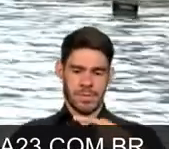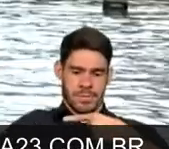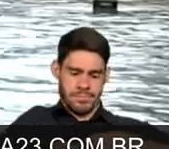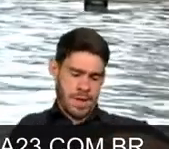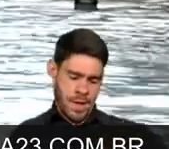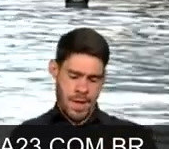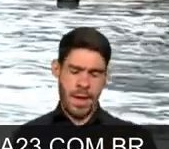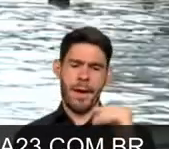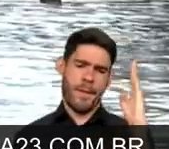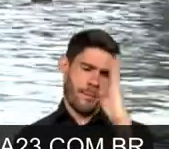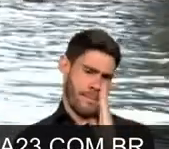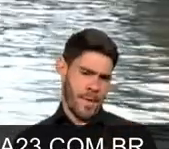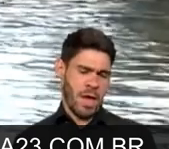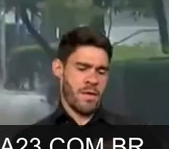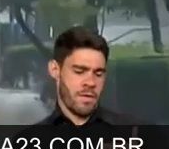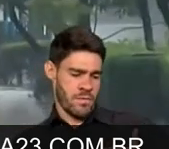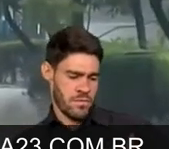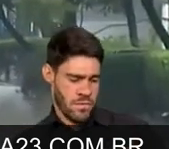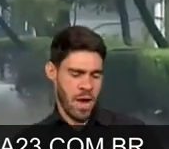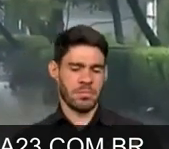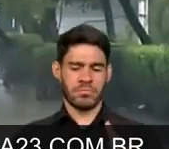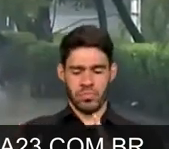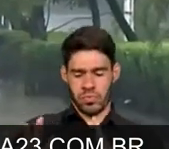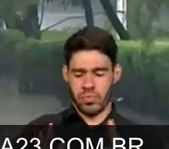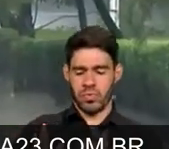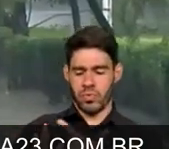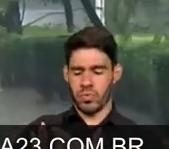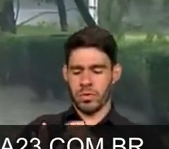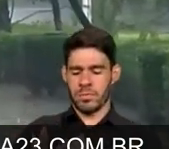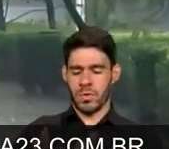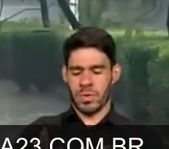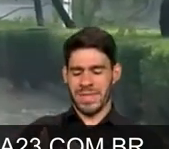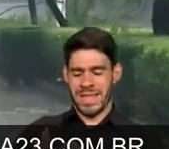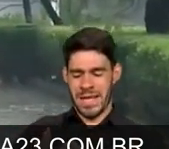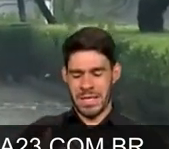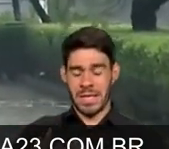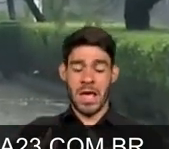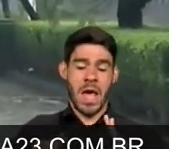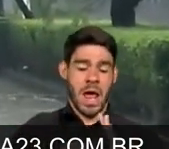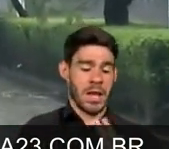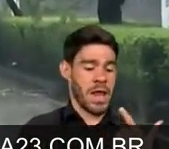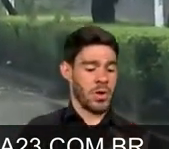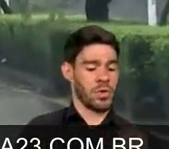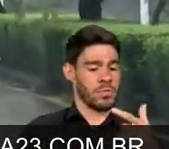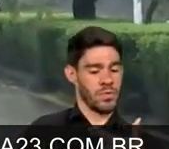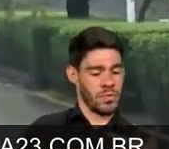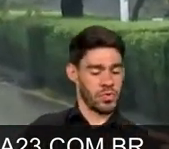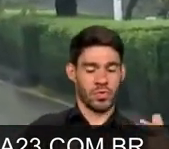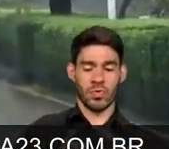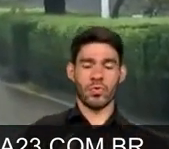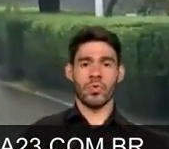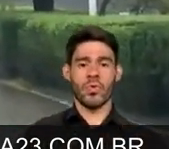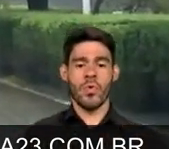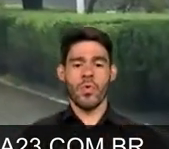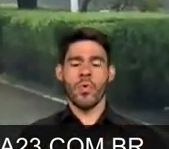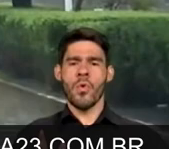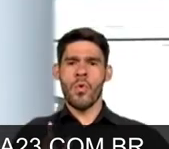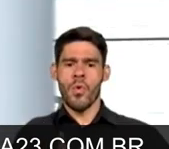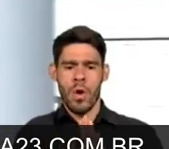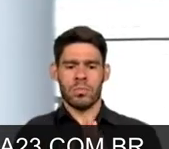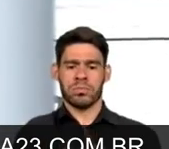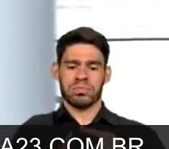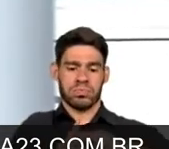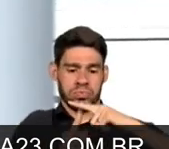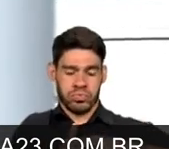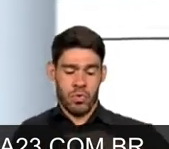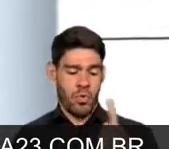cidades brasileiras passaram entre 2013 e 2022. Com o aumento da temperatura média do planeta